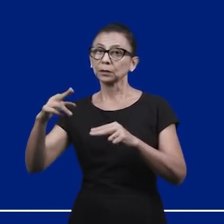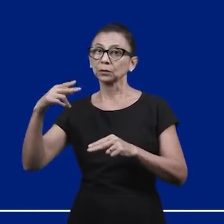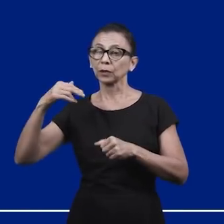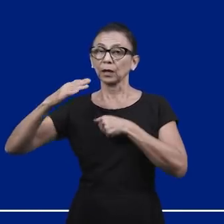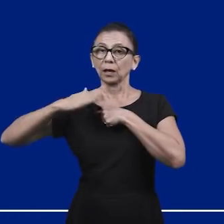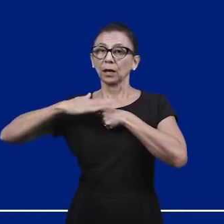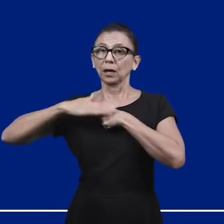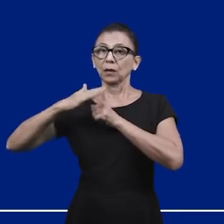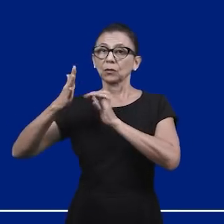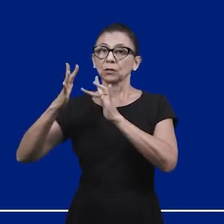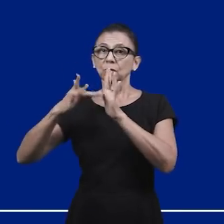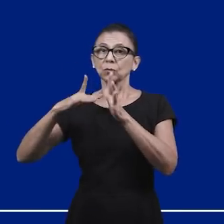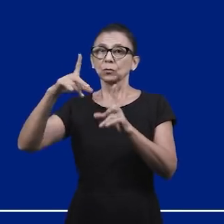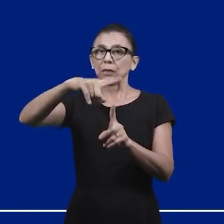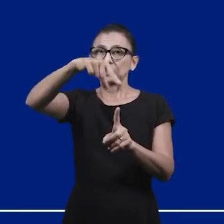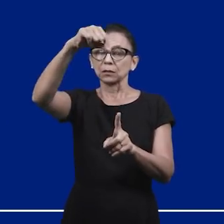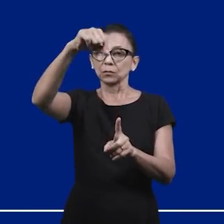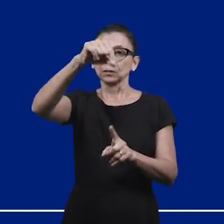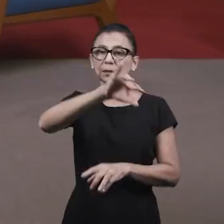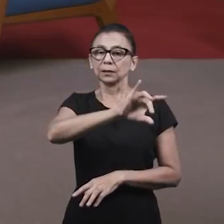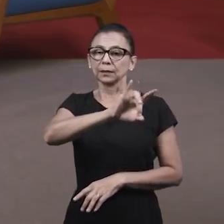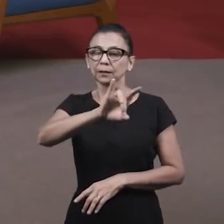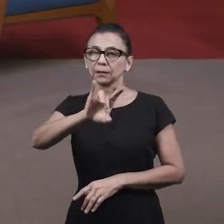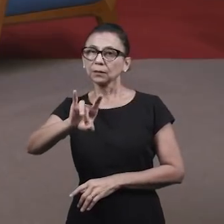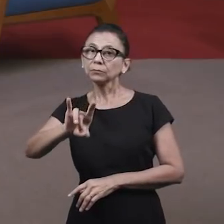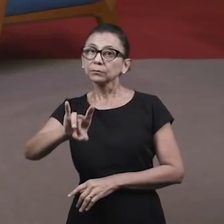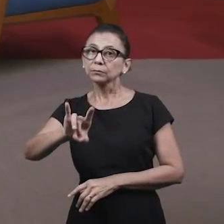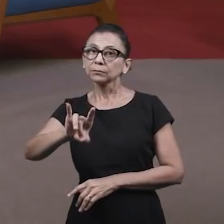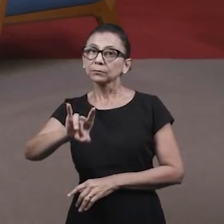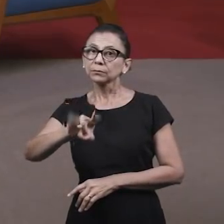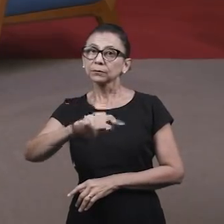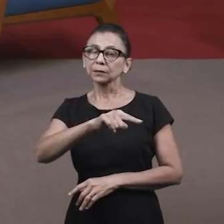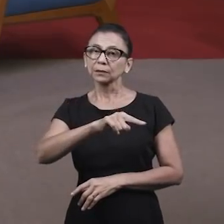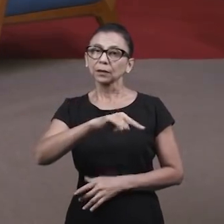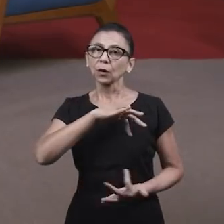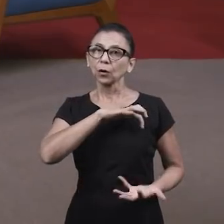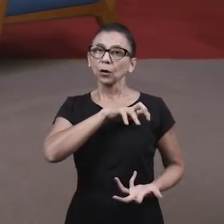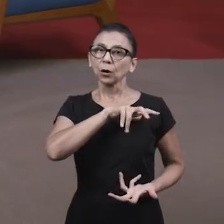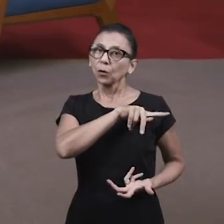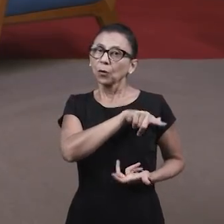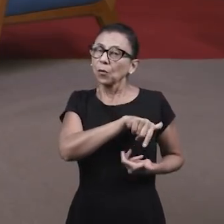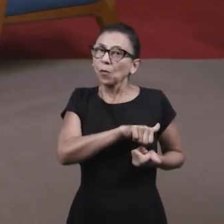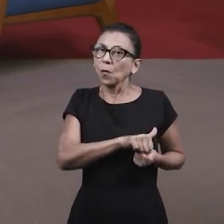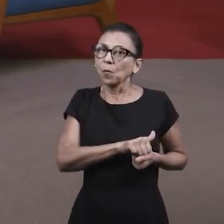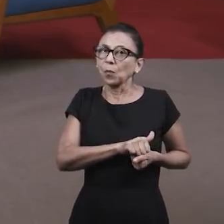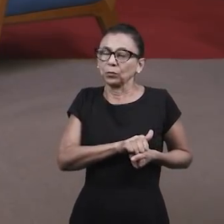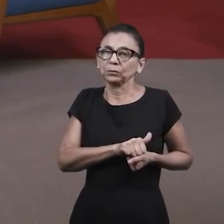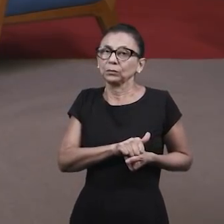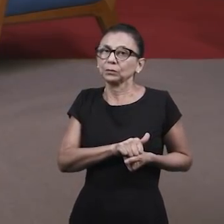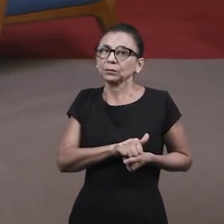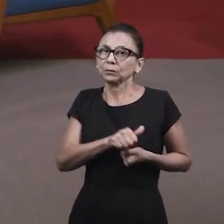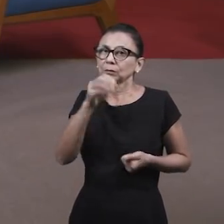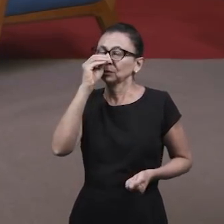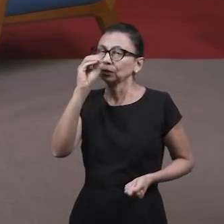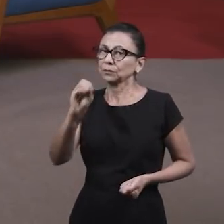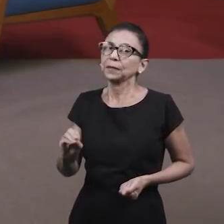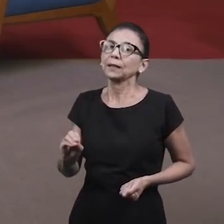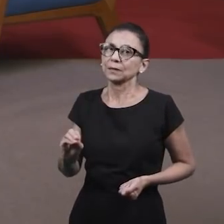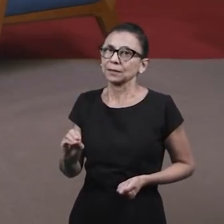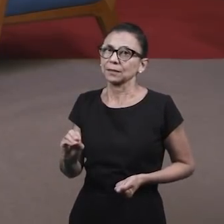a este mundo. Podemos até projetar Um outro texto, isso um outro mesmo. texto da palavra Fala de sobre Deus isso. que fala sobre isso. João